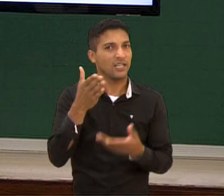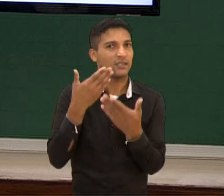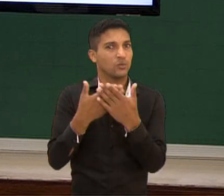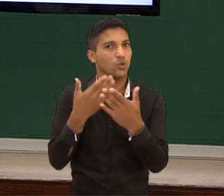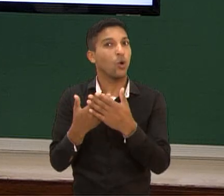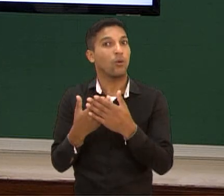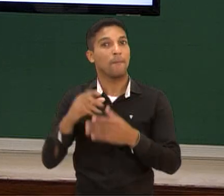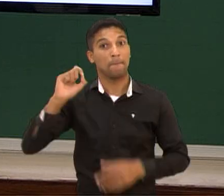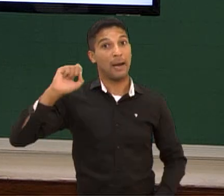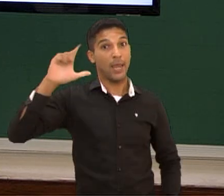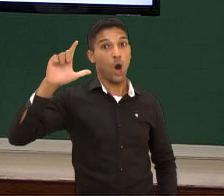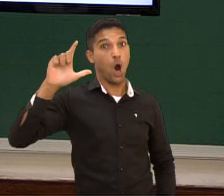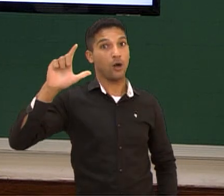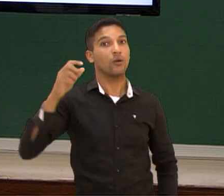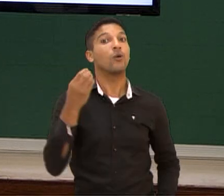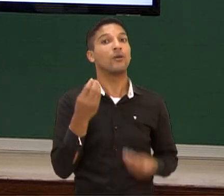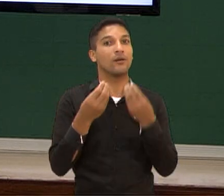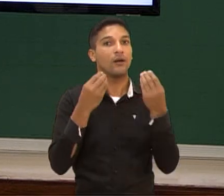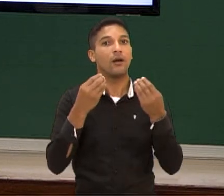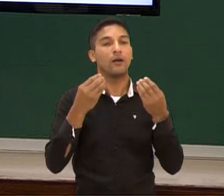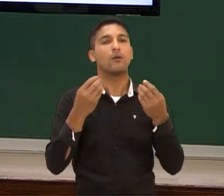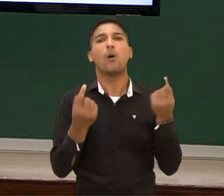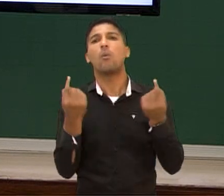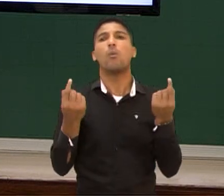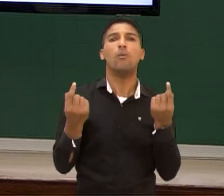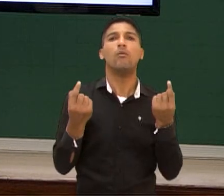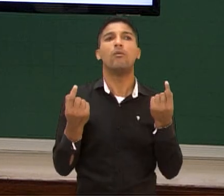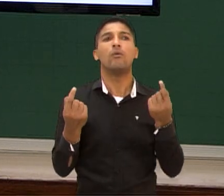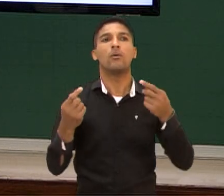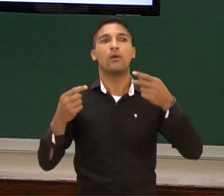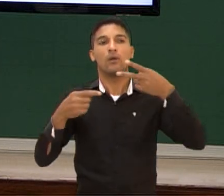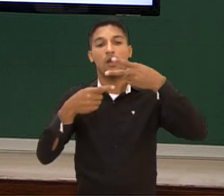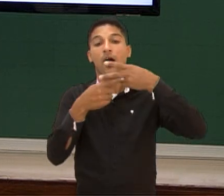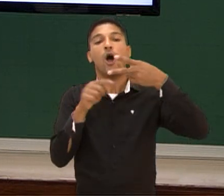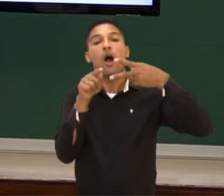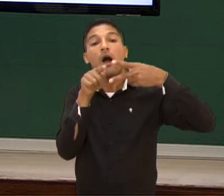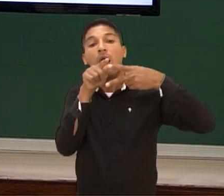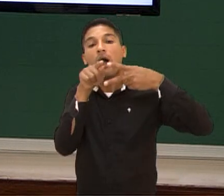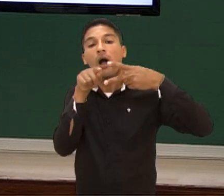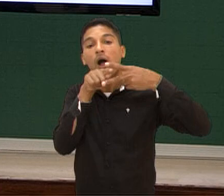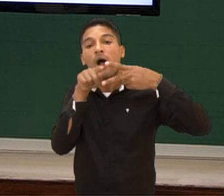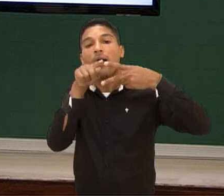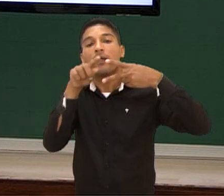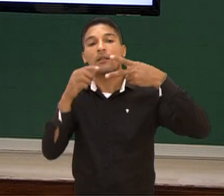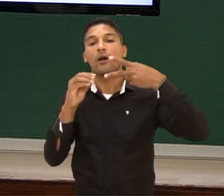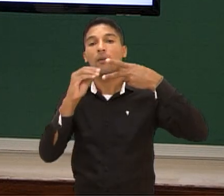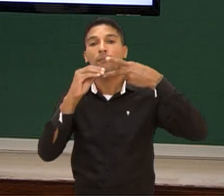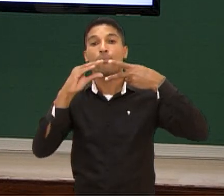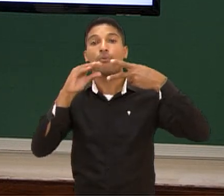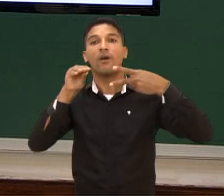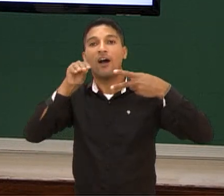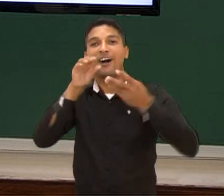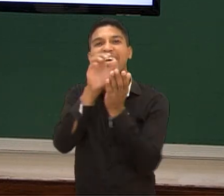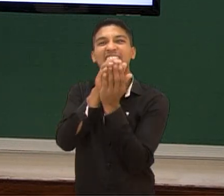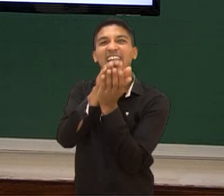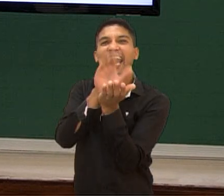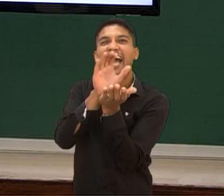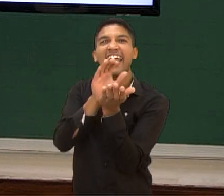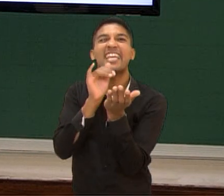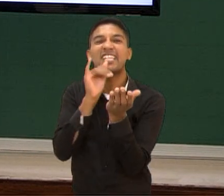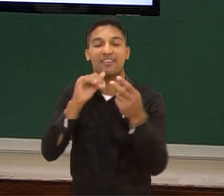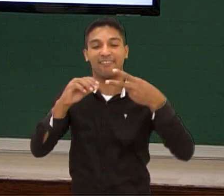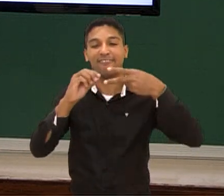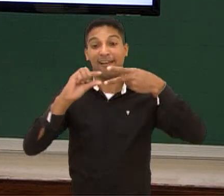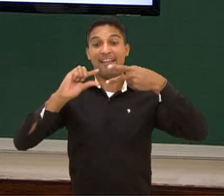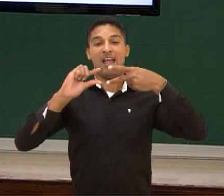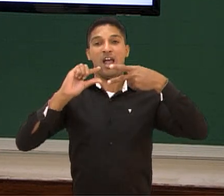né, que qual que é o lado maior? O lado que está aberto do nosso sinalzinho. Lembram da boquinha de jacaré? A boquinha de jacaré, o